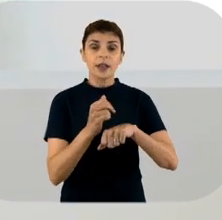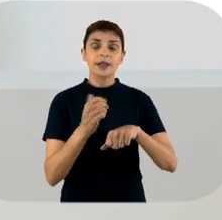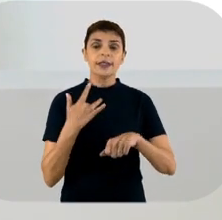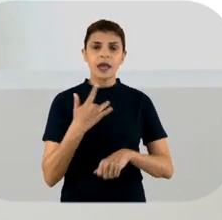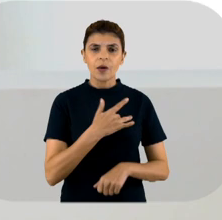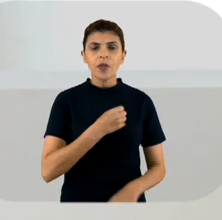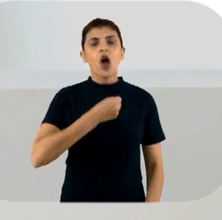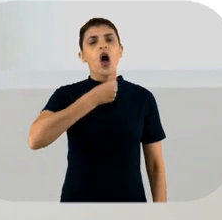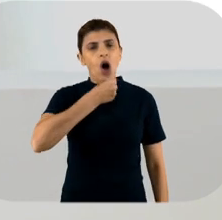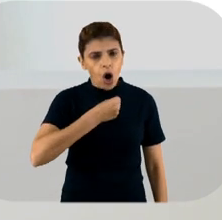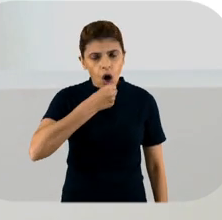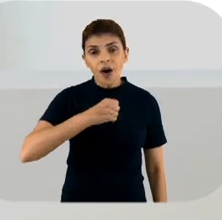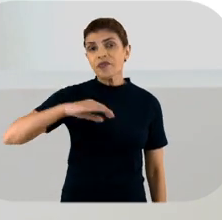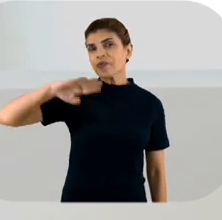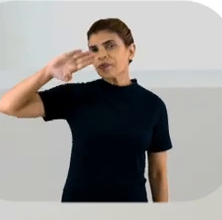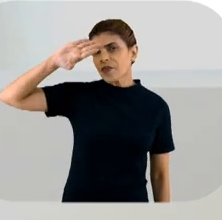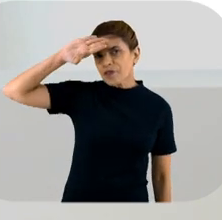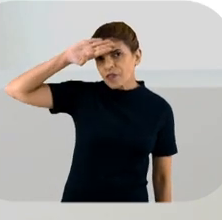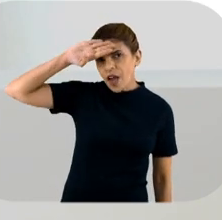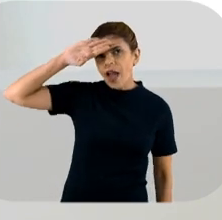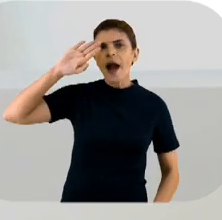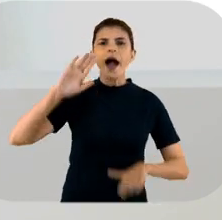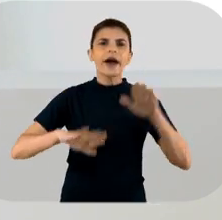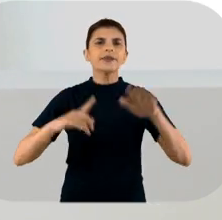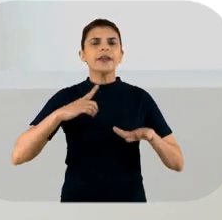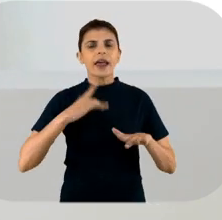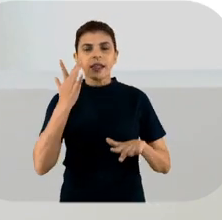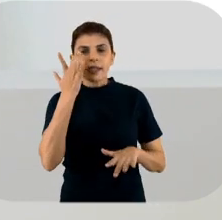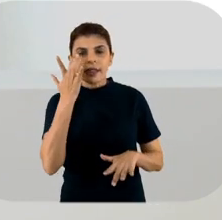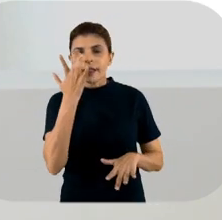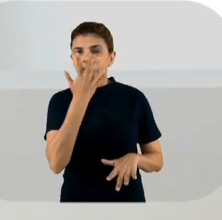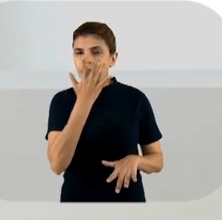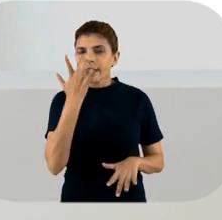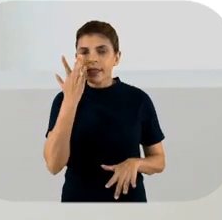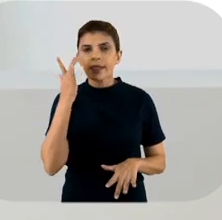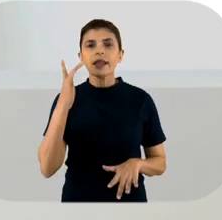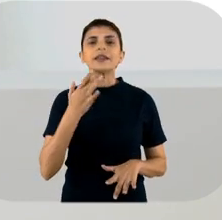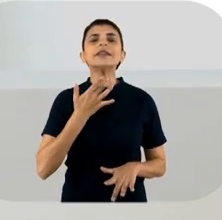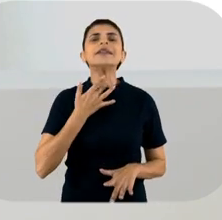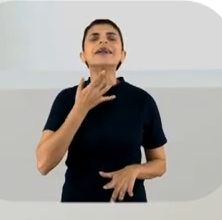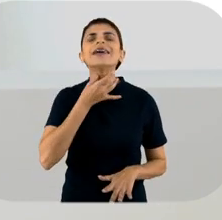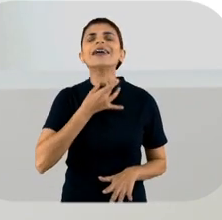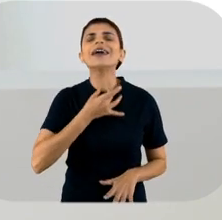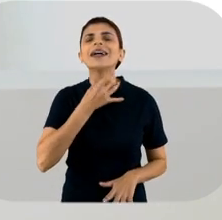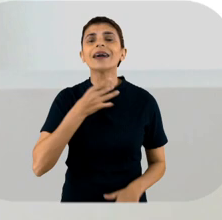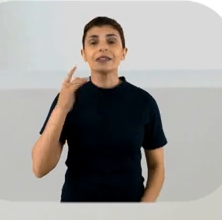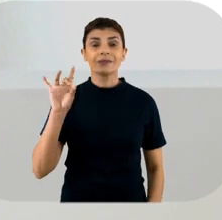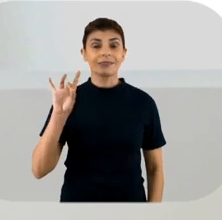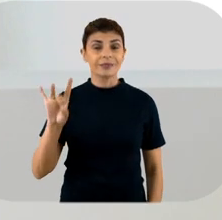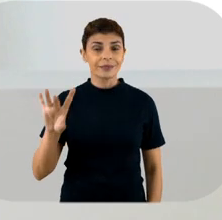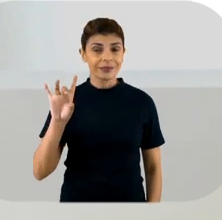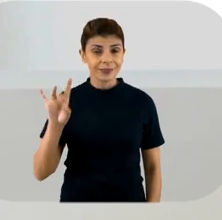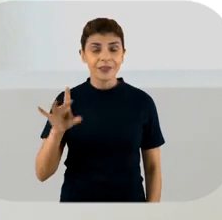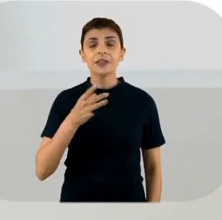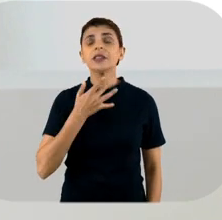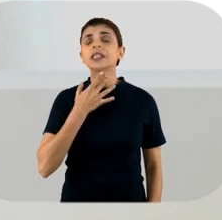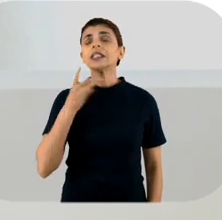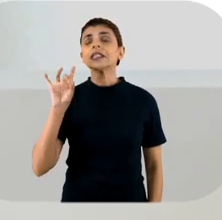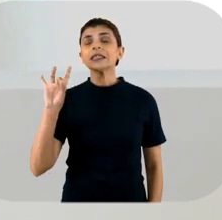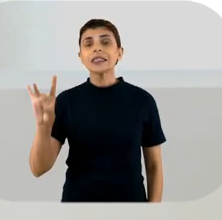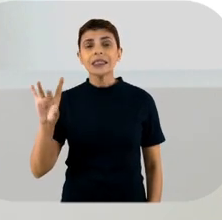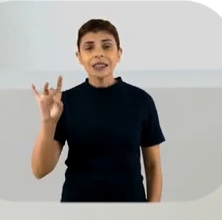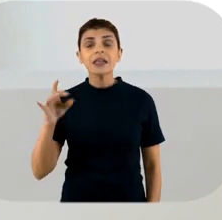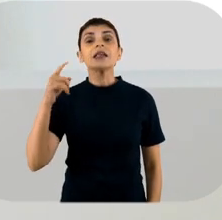tosse, febre, às vezes acompanhado de mialgia, conjuntivite, dor de garganta, cefaleia. Enfim, é um